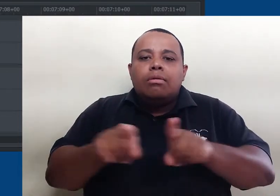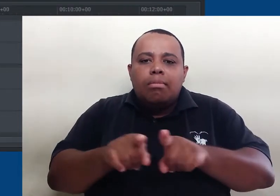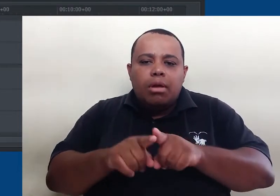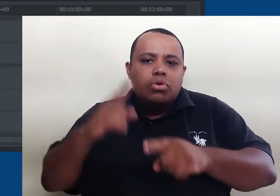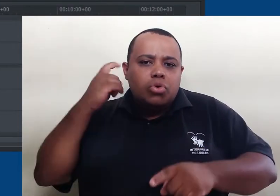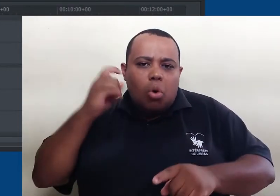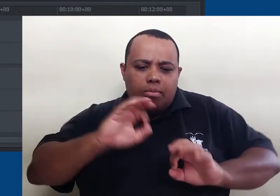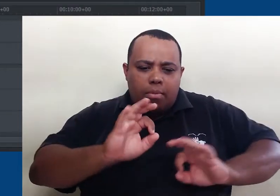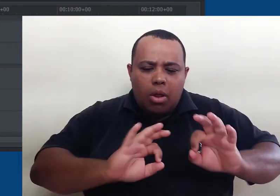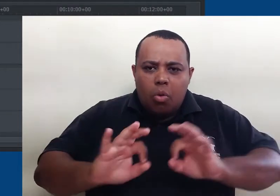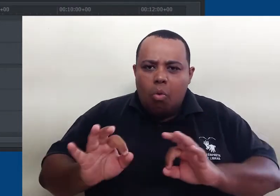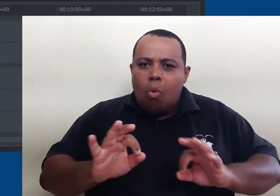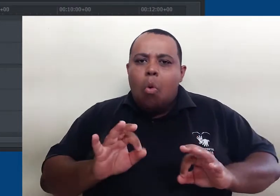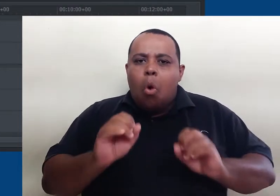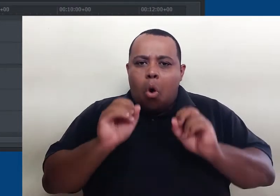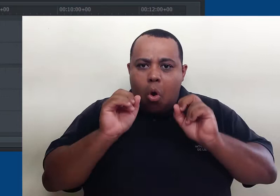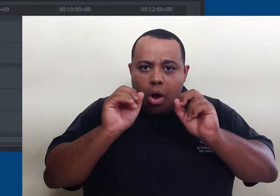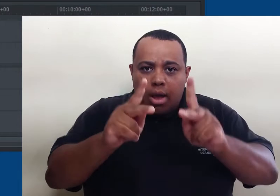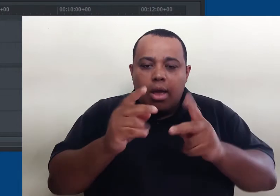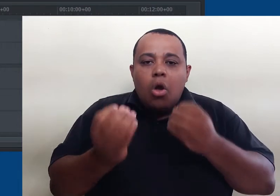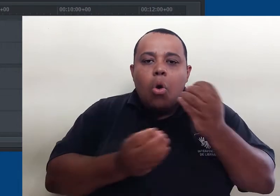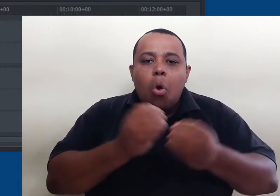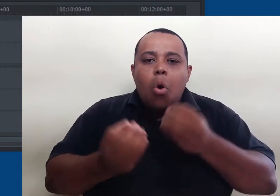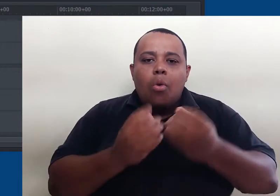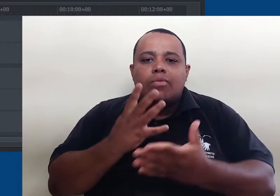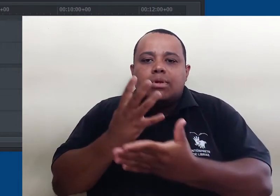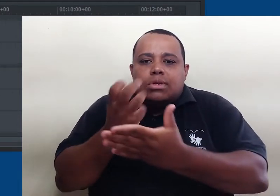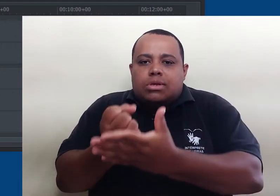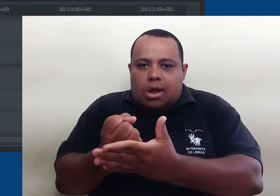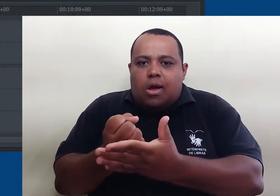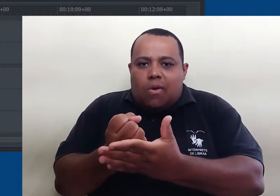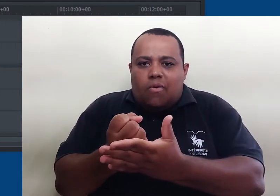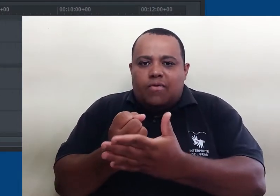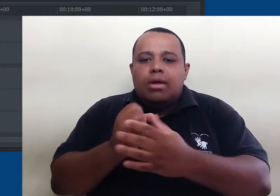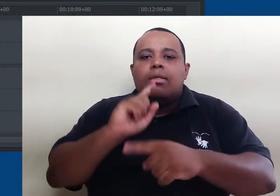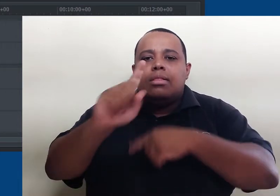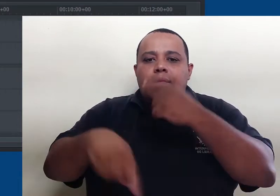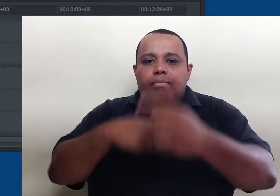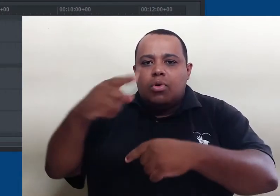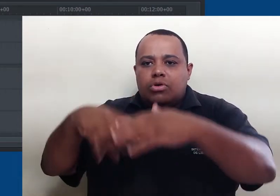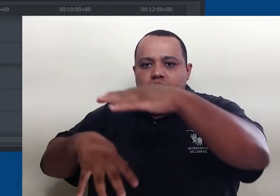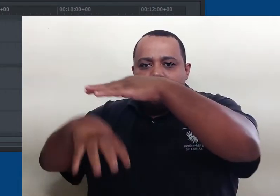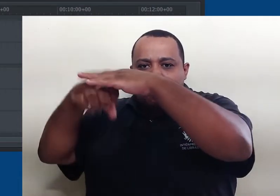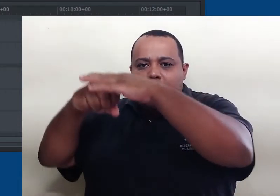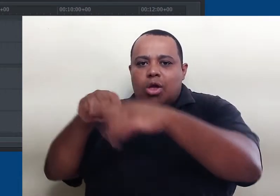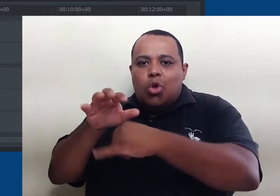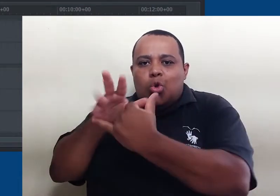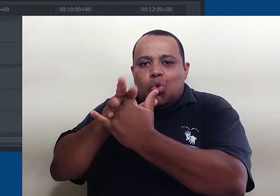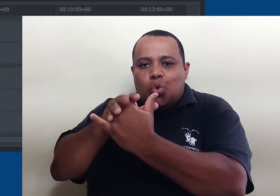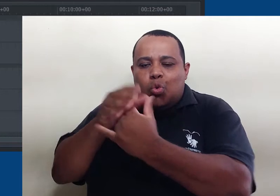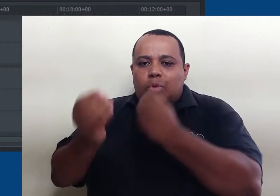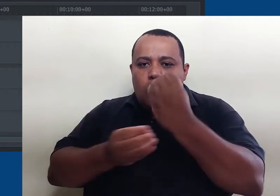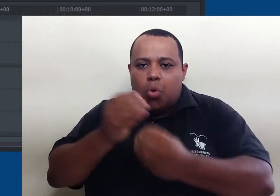pode fazer. Então, como que a gente vai exportar o nosso vídeo para a gente poder realmente fazer o upload dele no YouTube? A gente vai vir aqui nesse